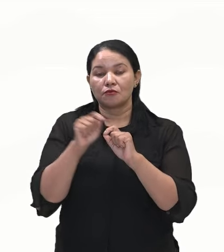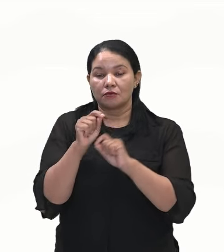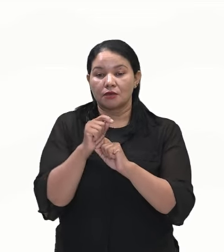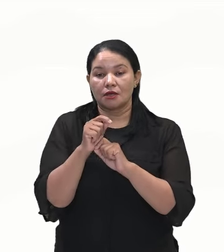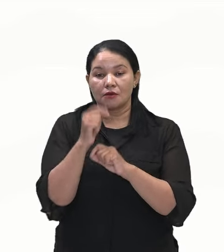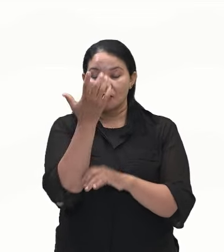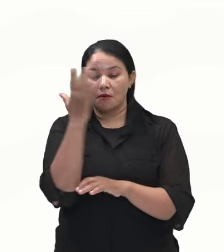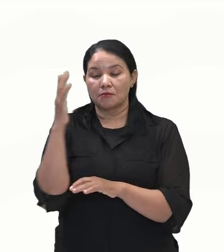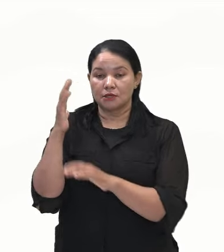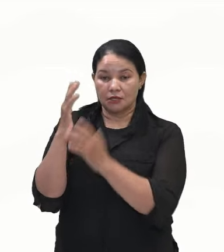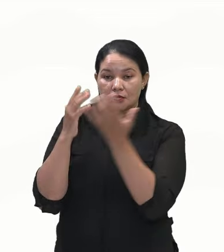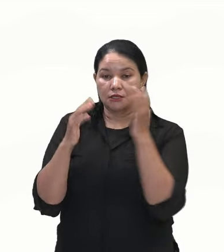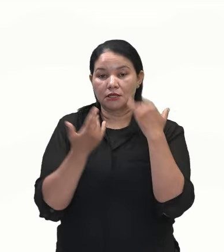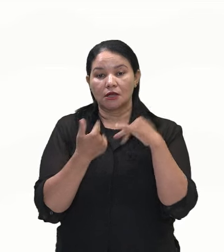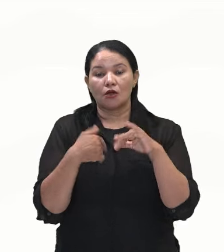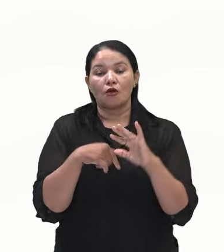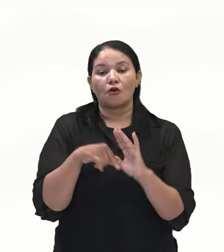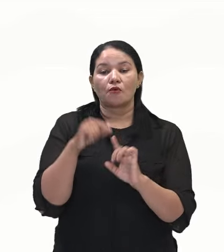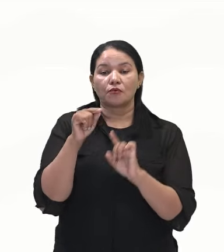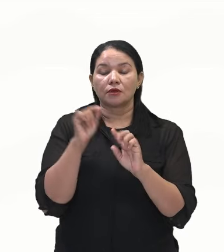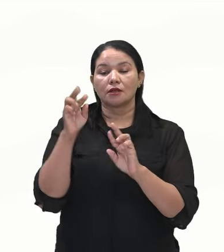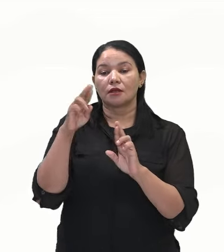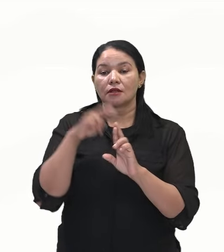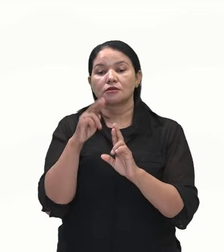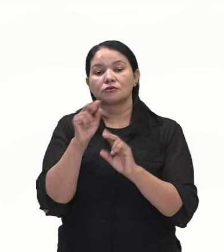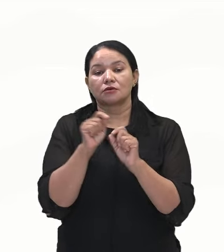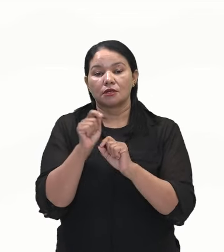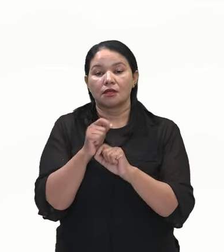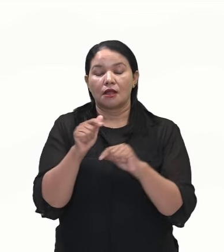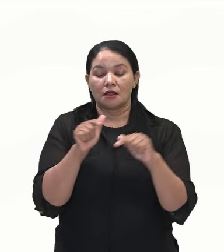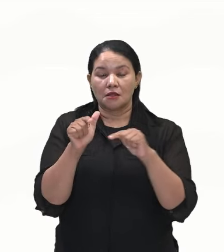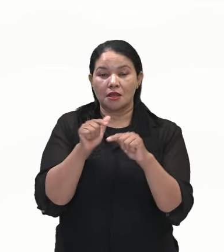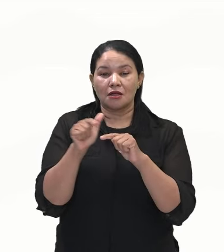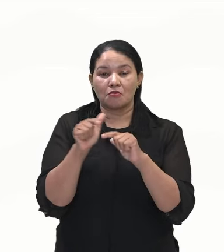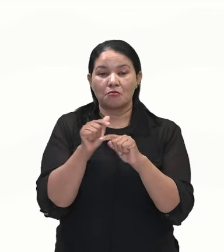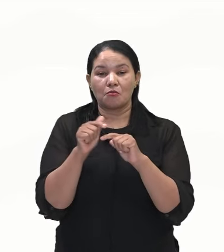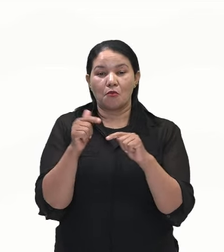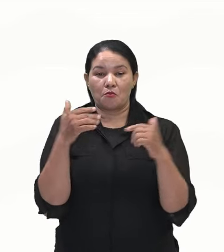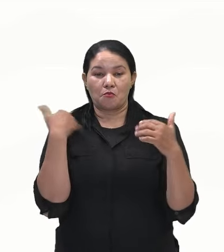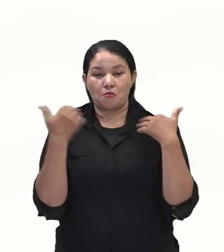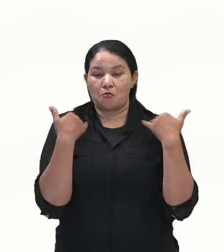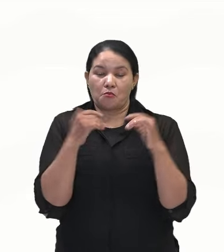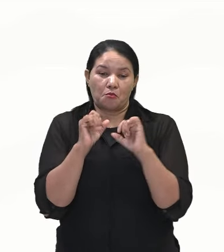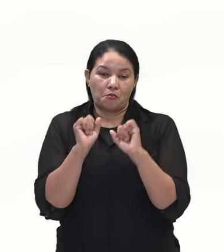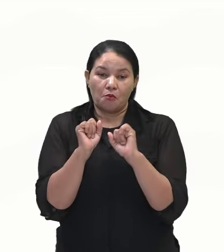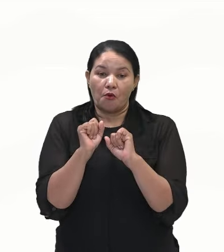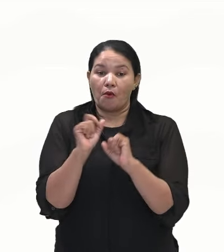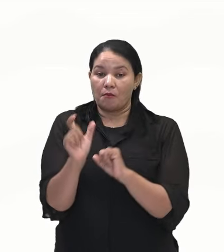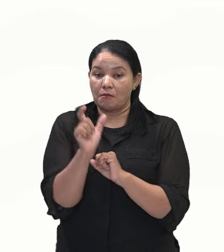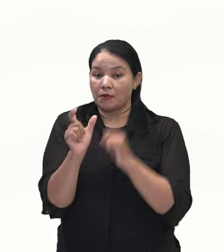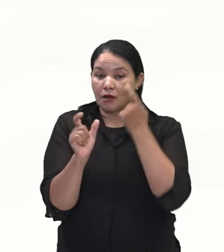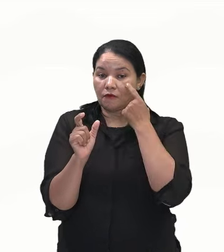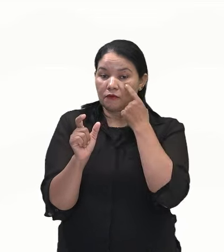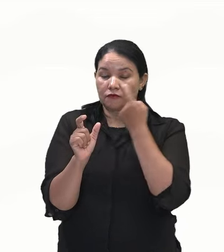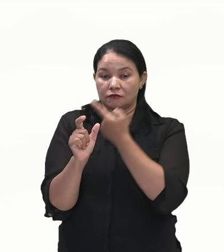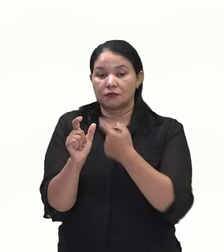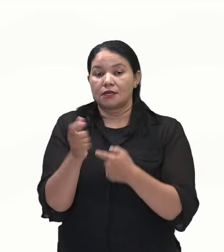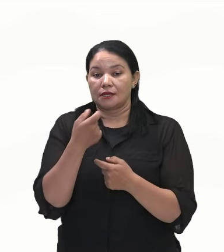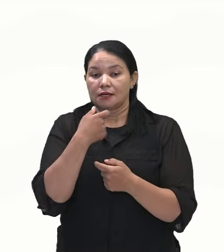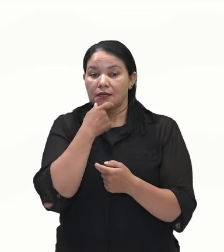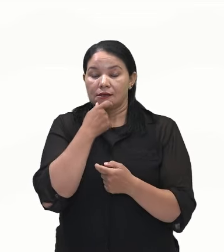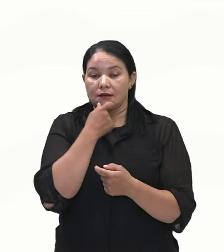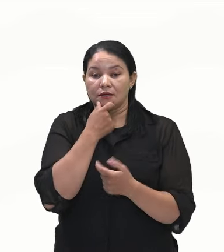ambiental das atividades recreativas, recreational activities, and promoting